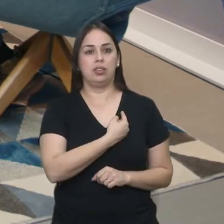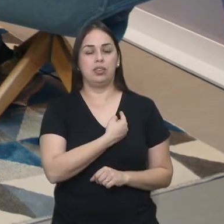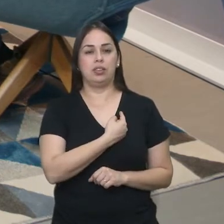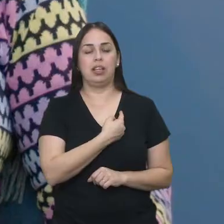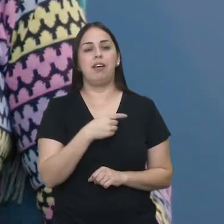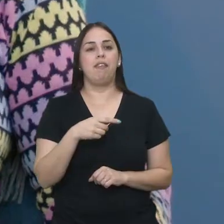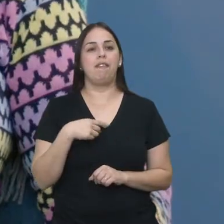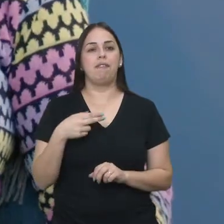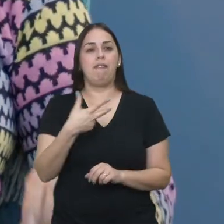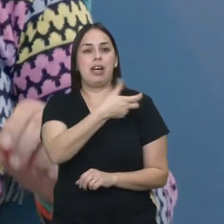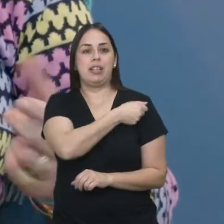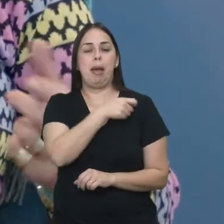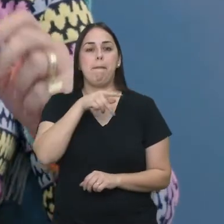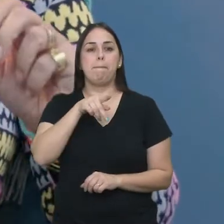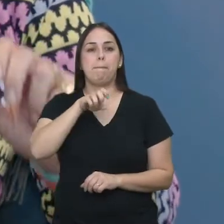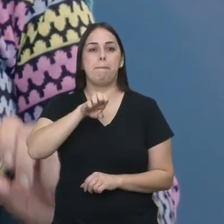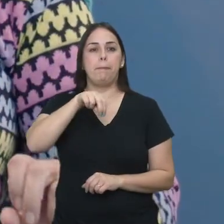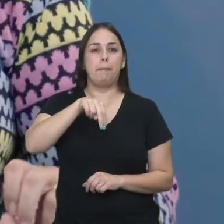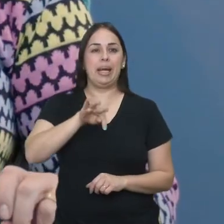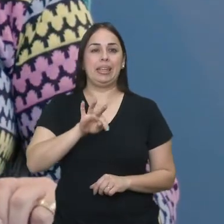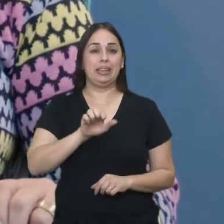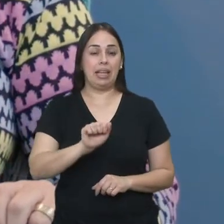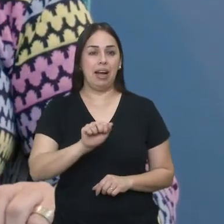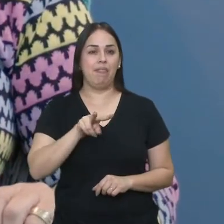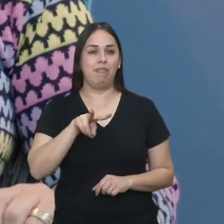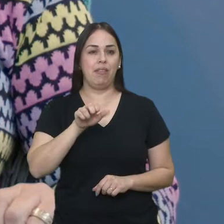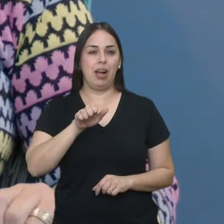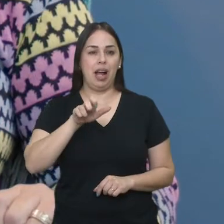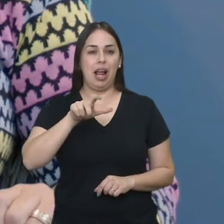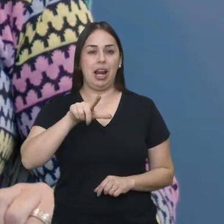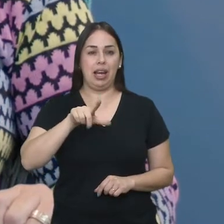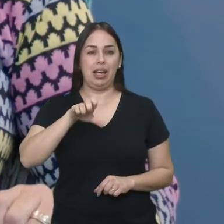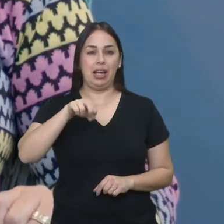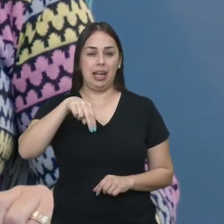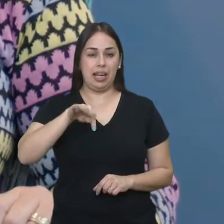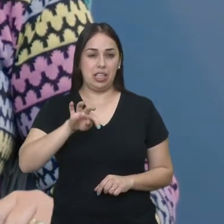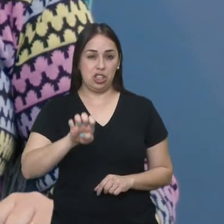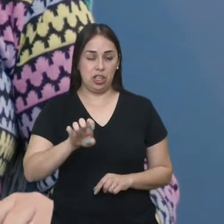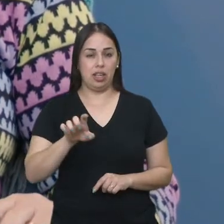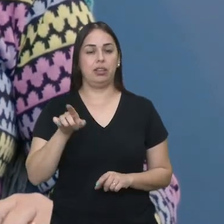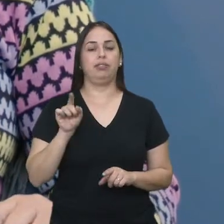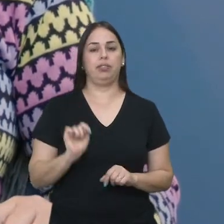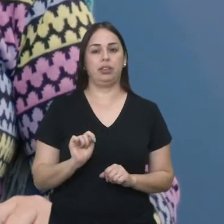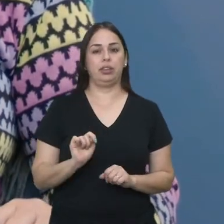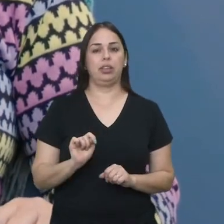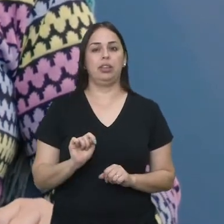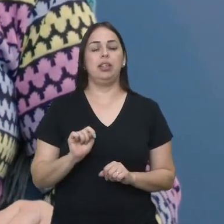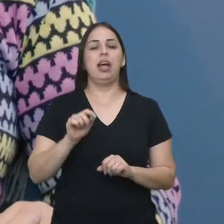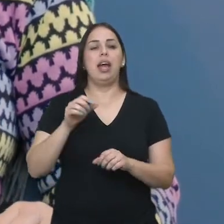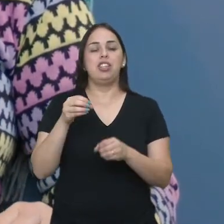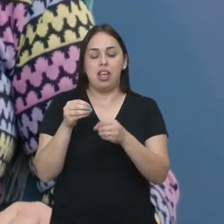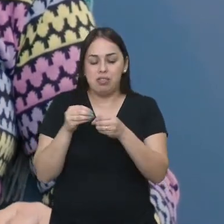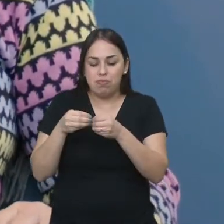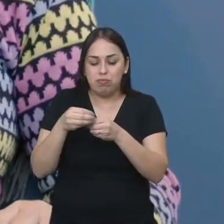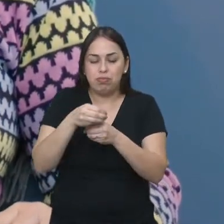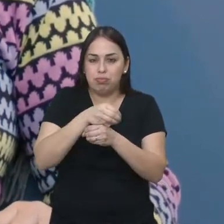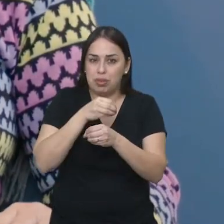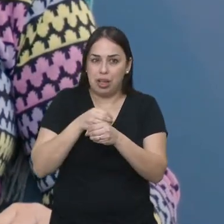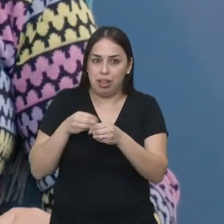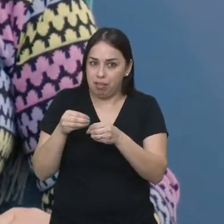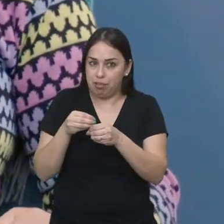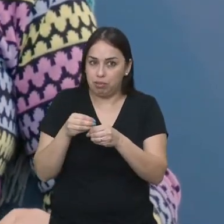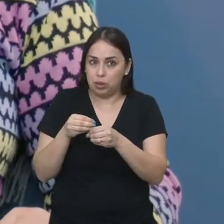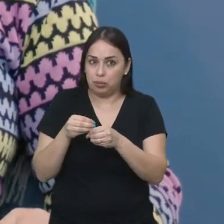chama pentavalente. A nossa pentavalente é a celular. Então, ela é de células inteiras, não é